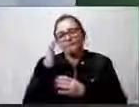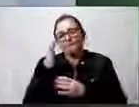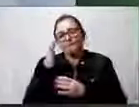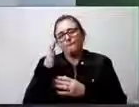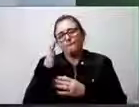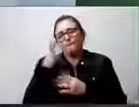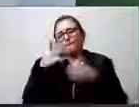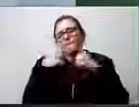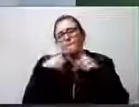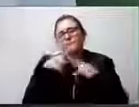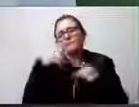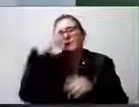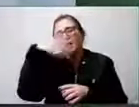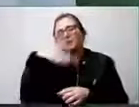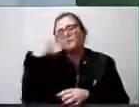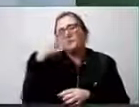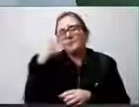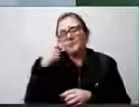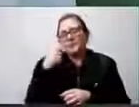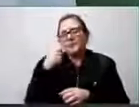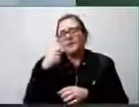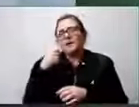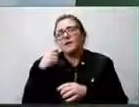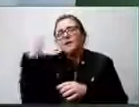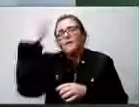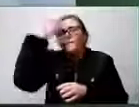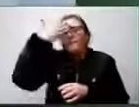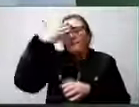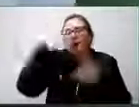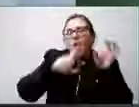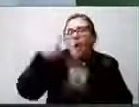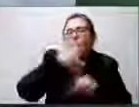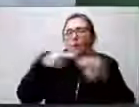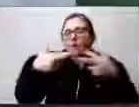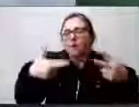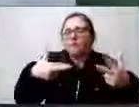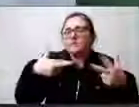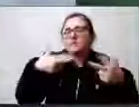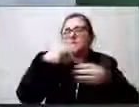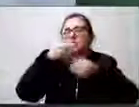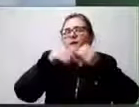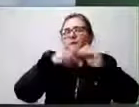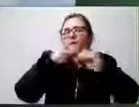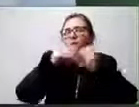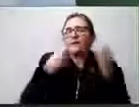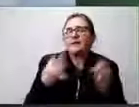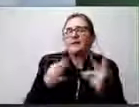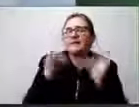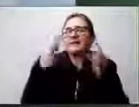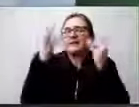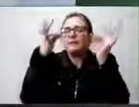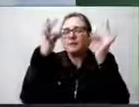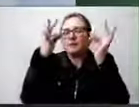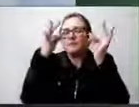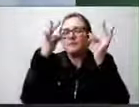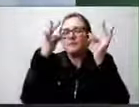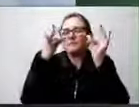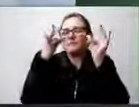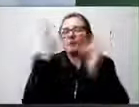mas acho que a gente precisa pensar em intervenções que têm efeitos aí envolvendo terapias que têm ação do tipo top-down,